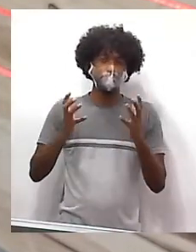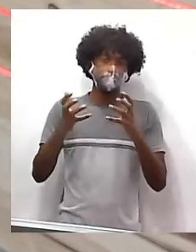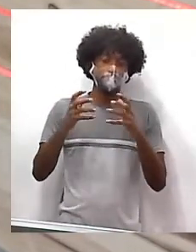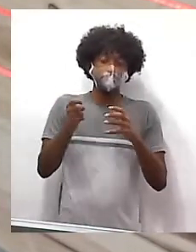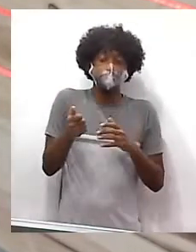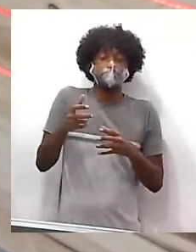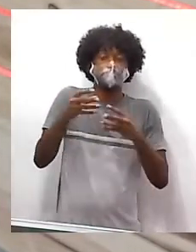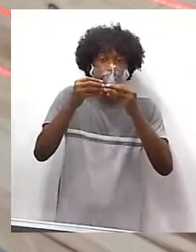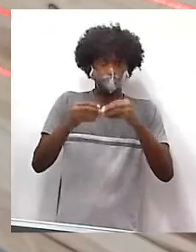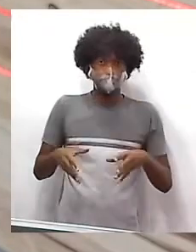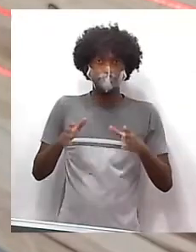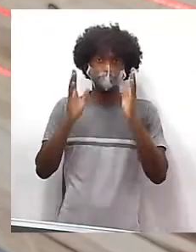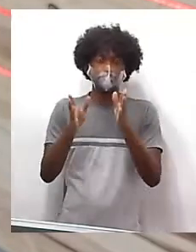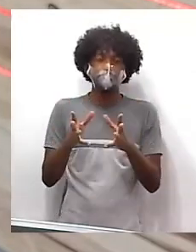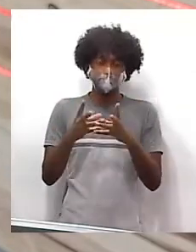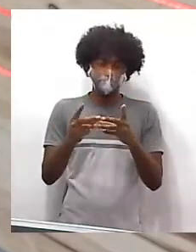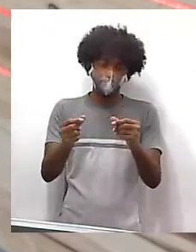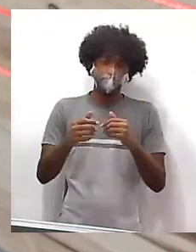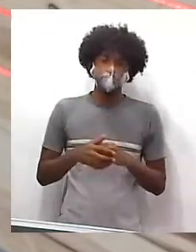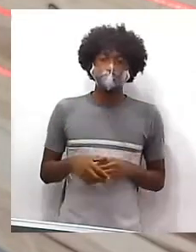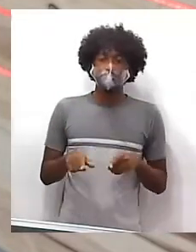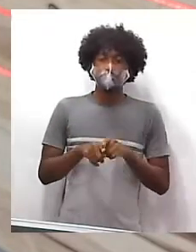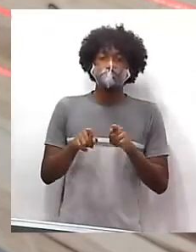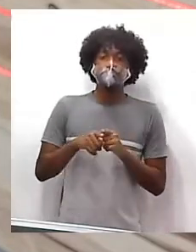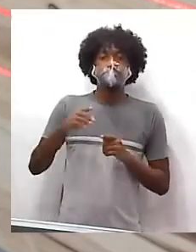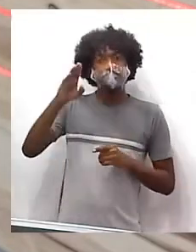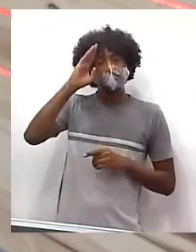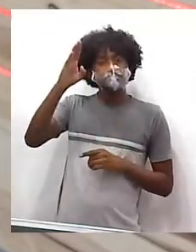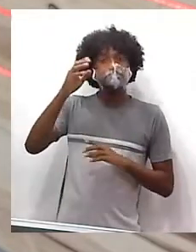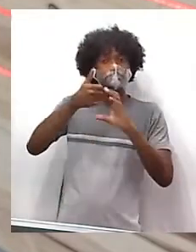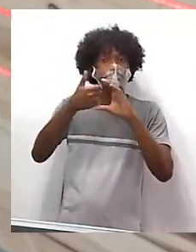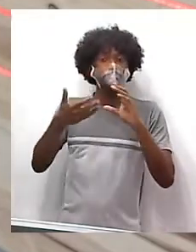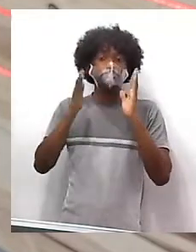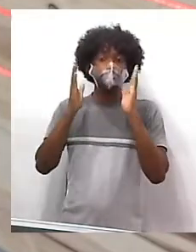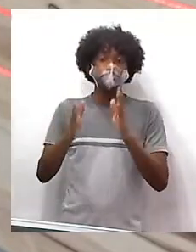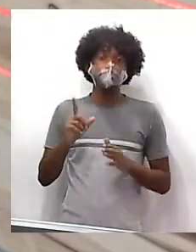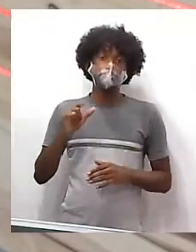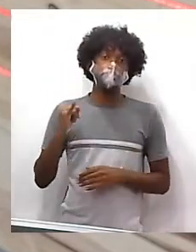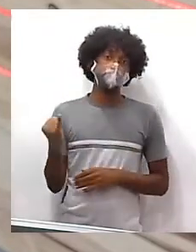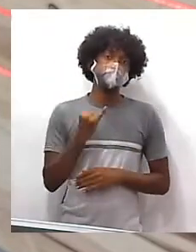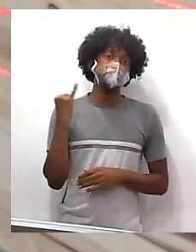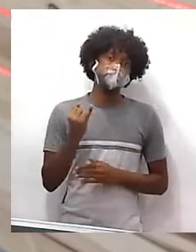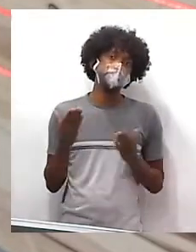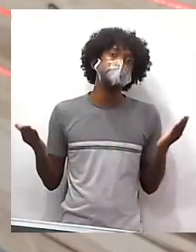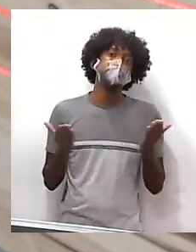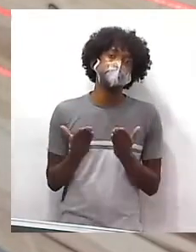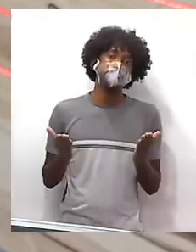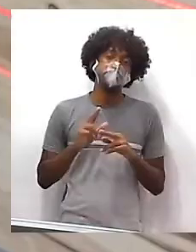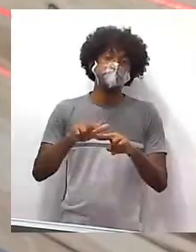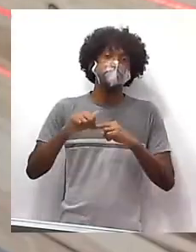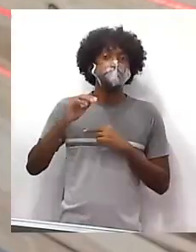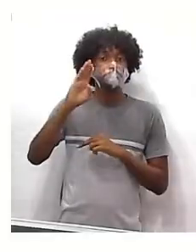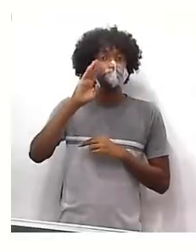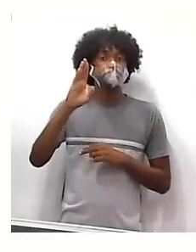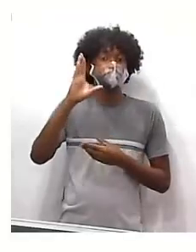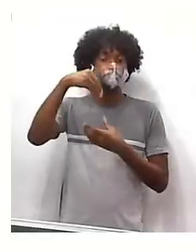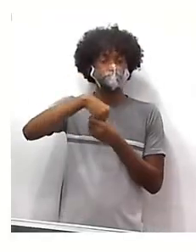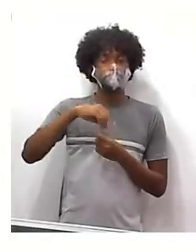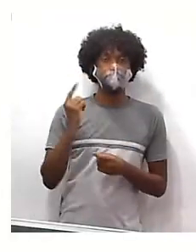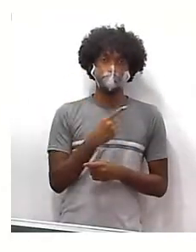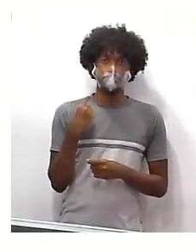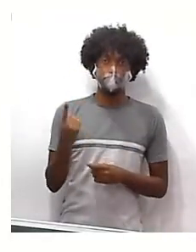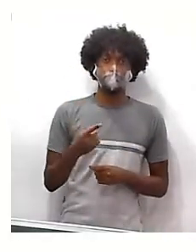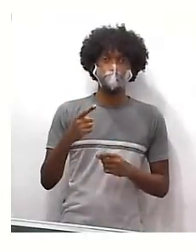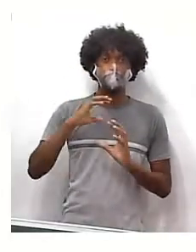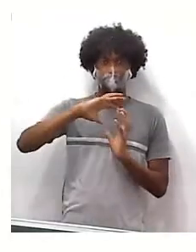Amazônia e a sua principal característica, que ela é muito importante hoje, principalmente para o nosso planeta. Então